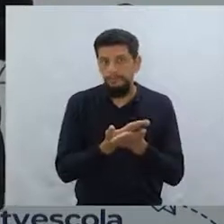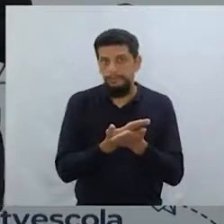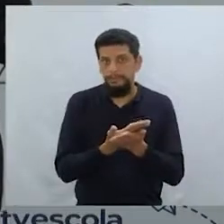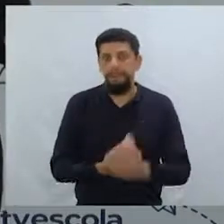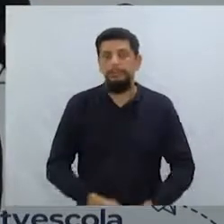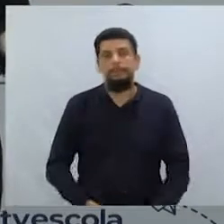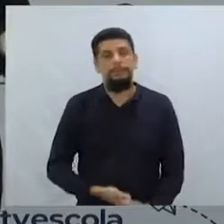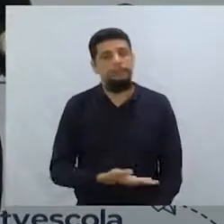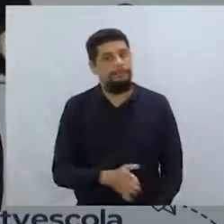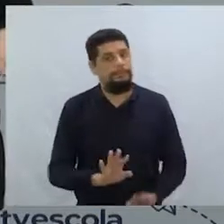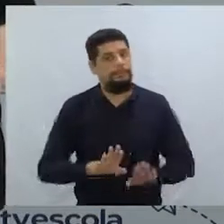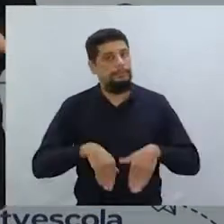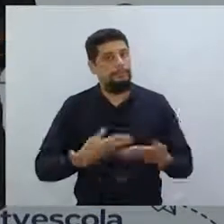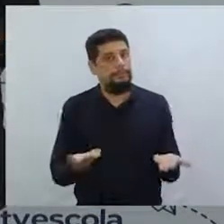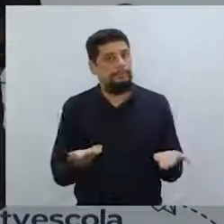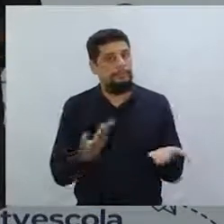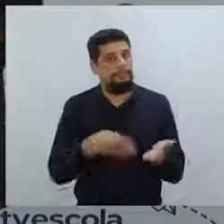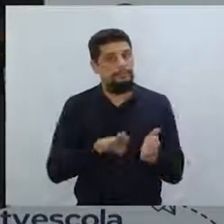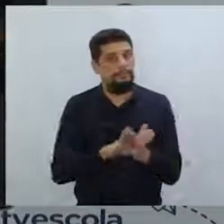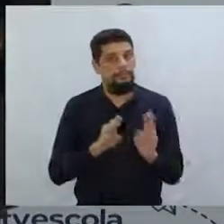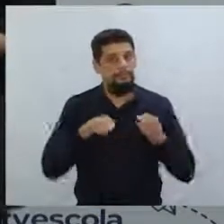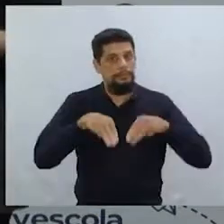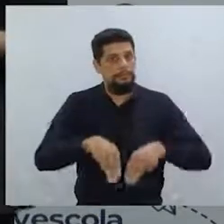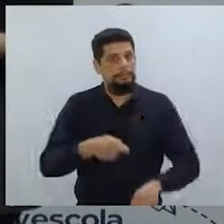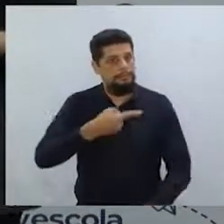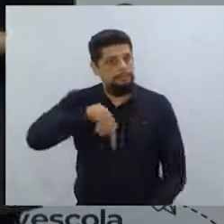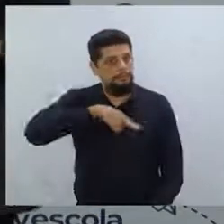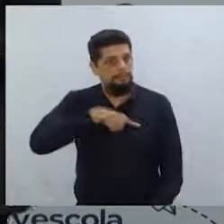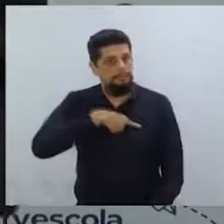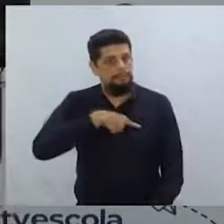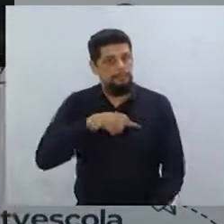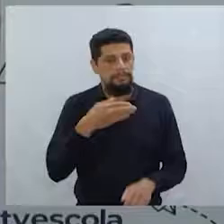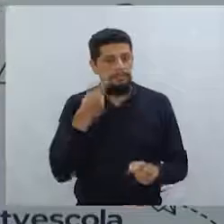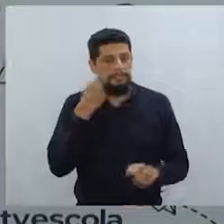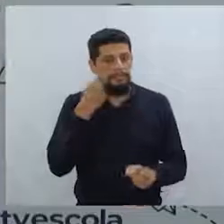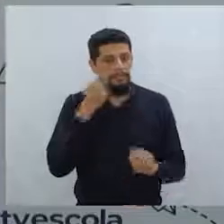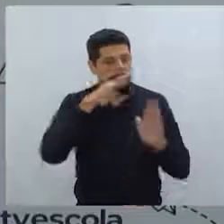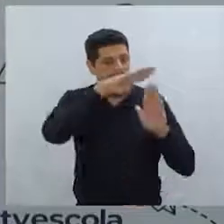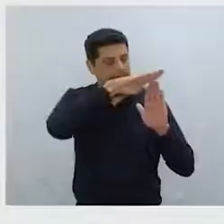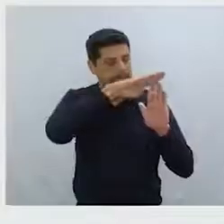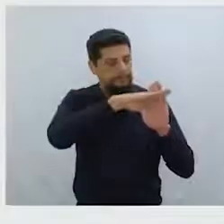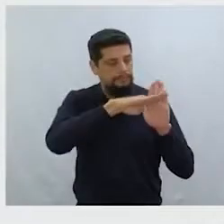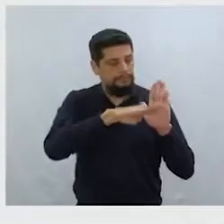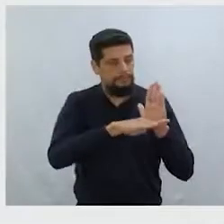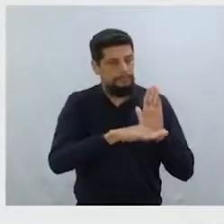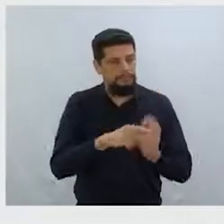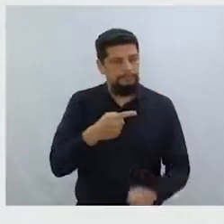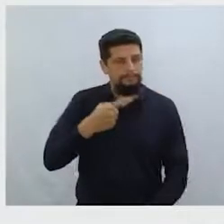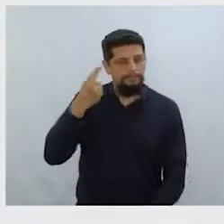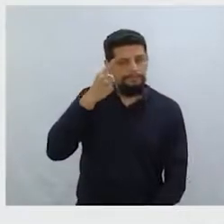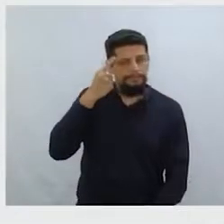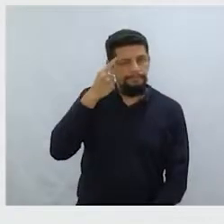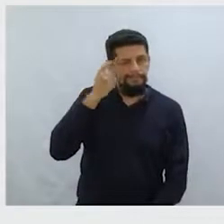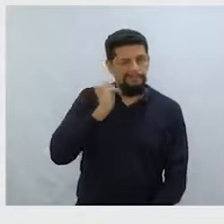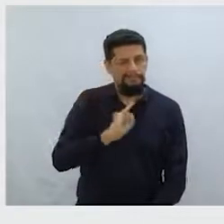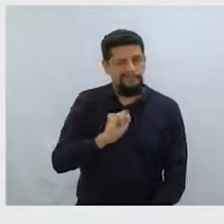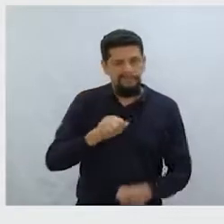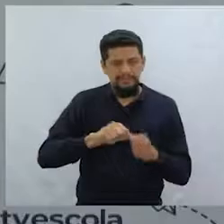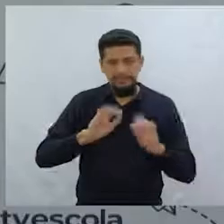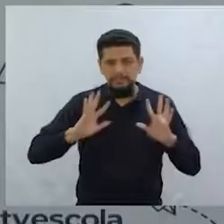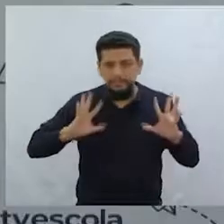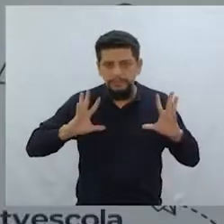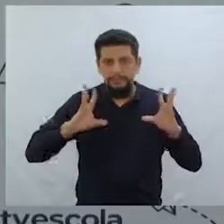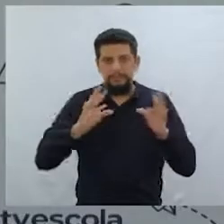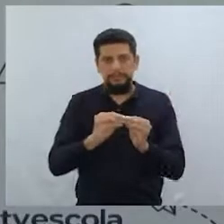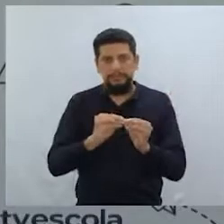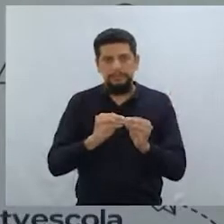a nossa aula está chegando ao fim. E quando a nossa aula chega ao fim, a gente vai para a nossa rotina. E a gente pensa lá, será